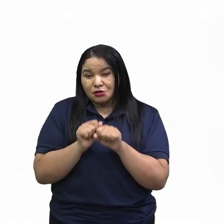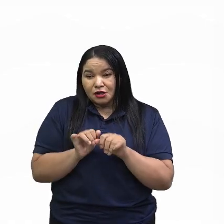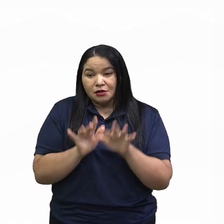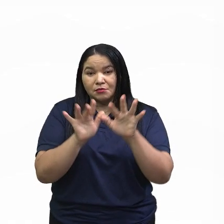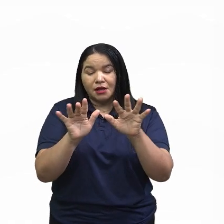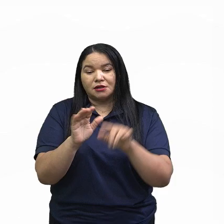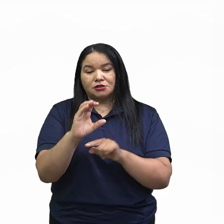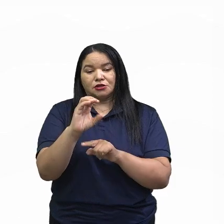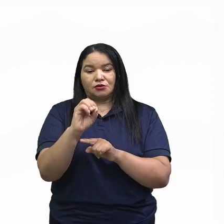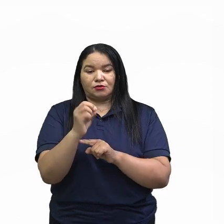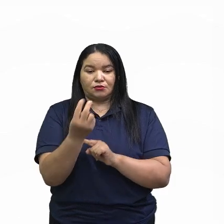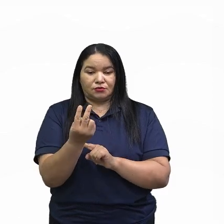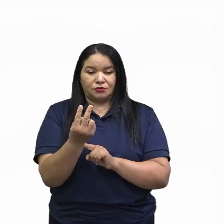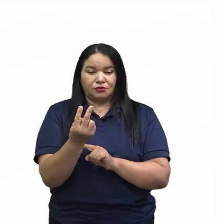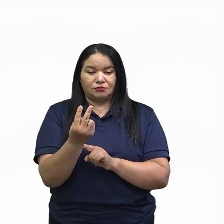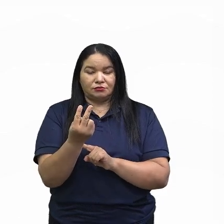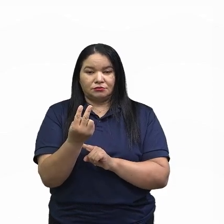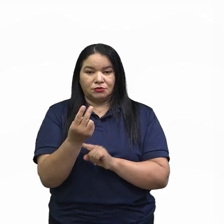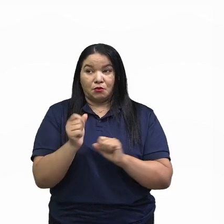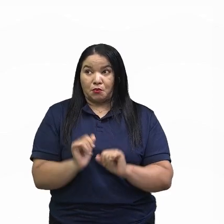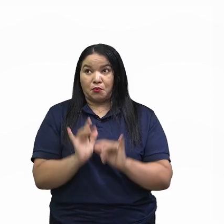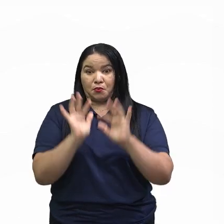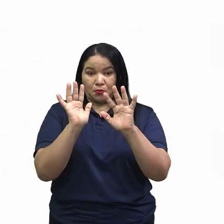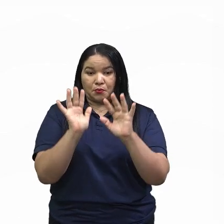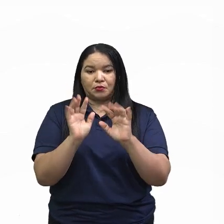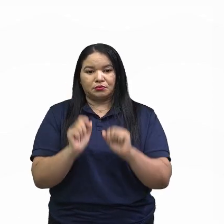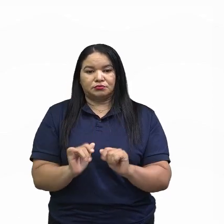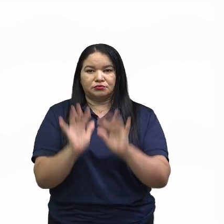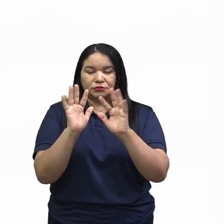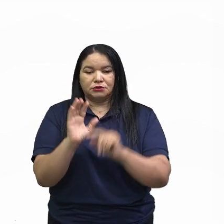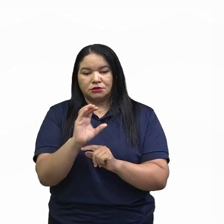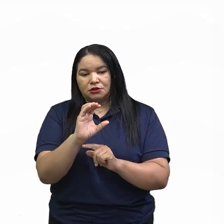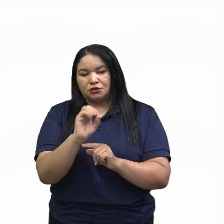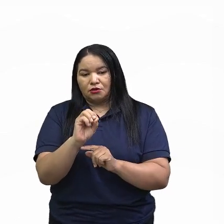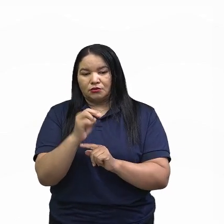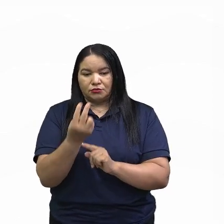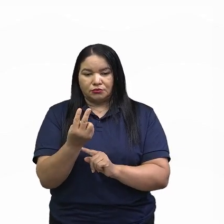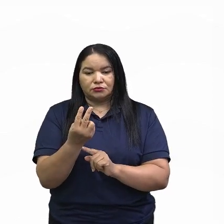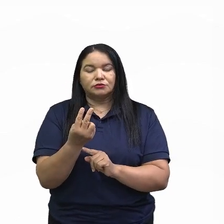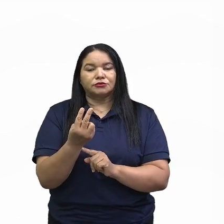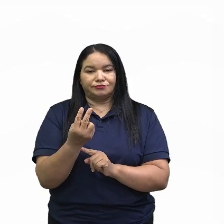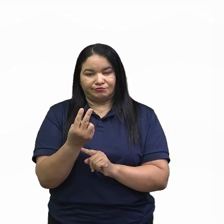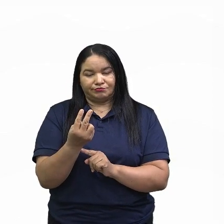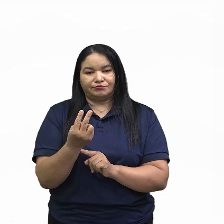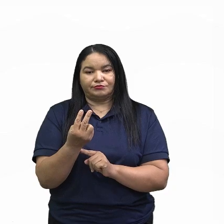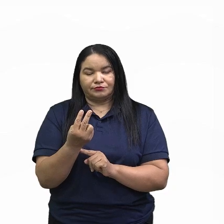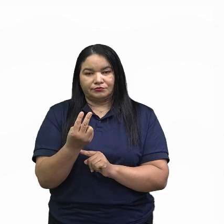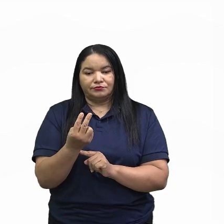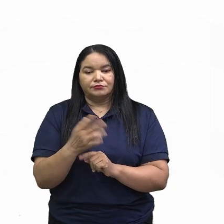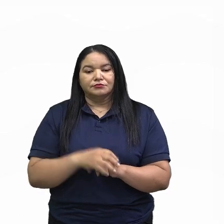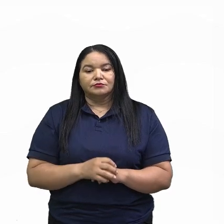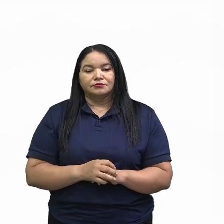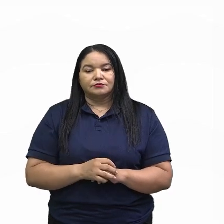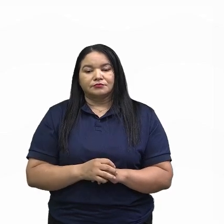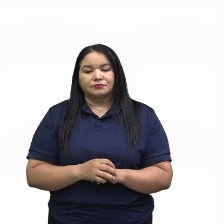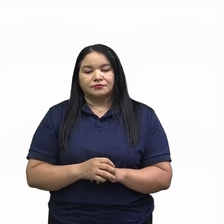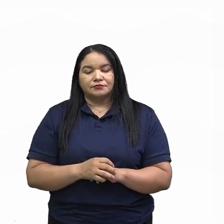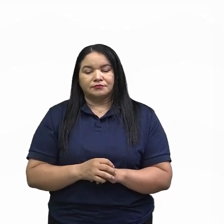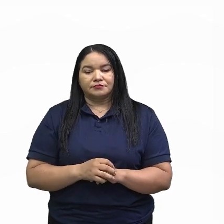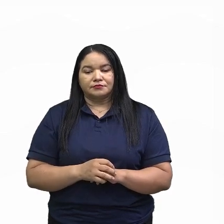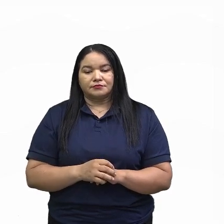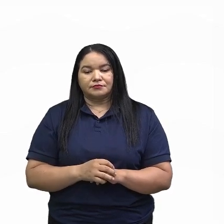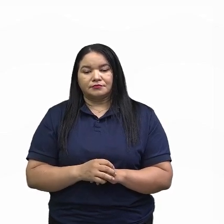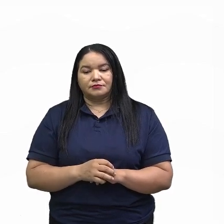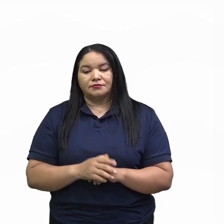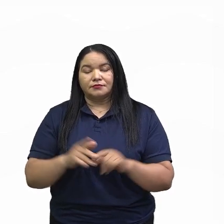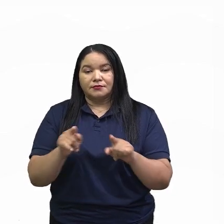o CO2, né, o gás carbônico na atmosfera, né, o dióxido de carbono.